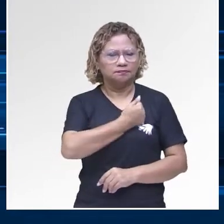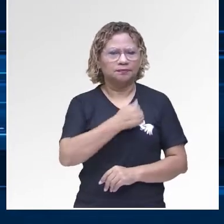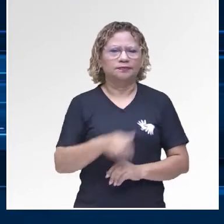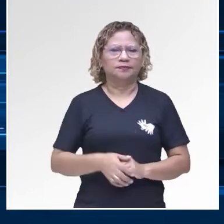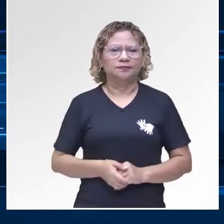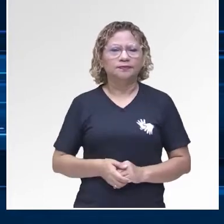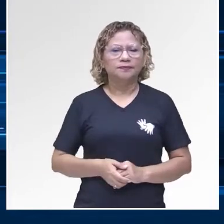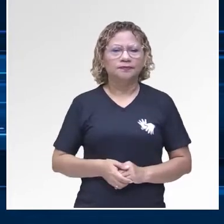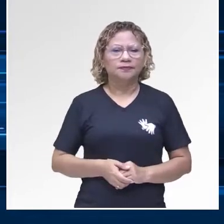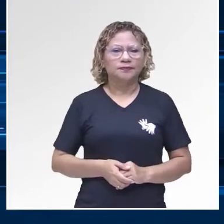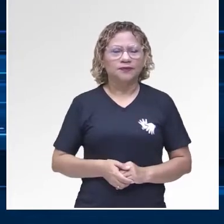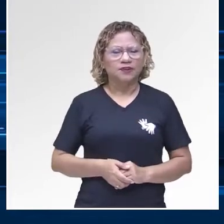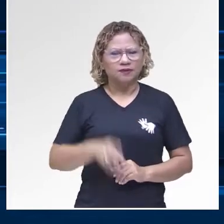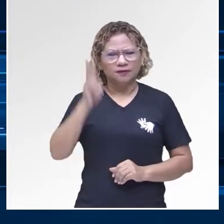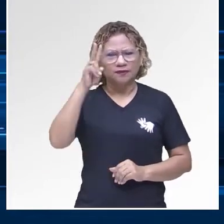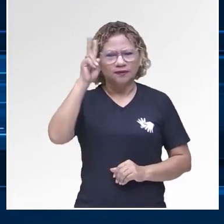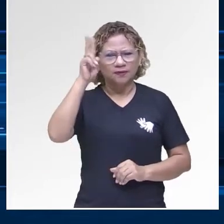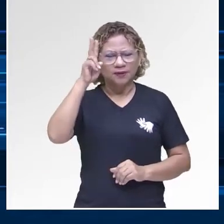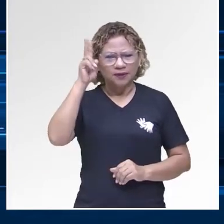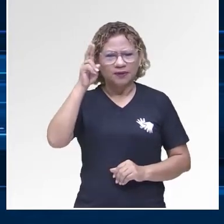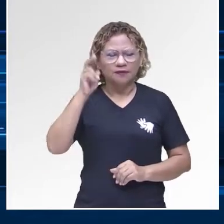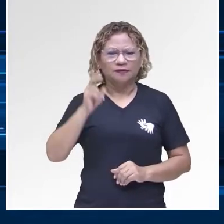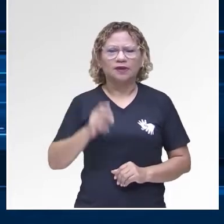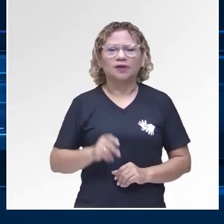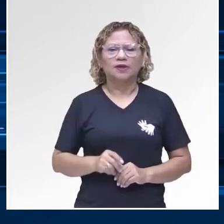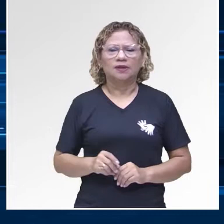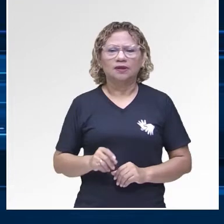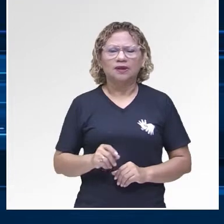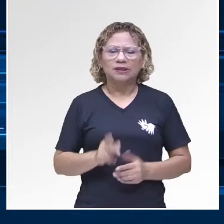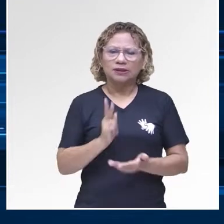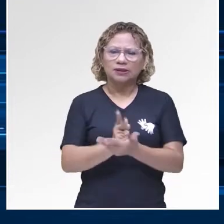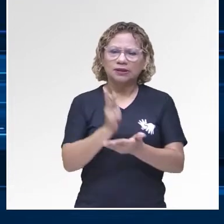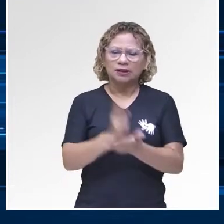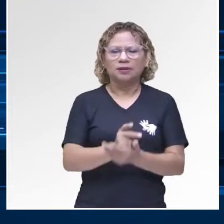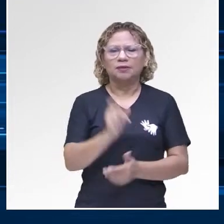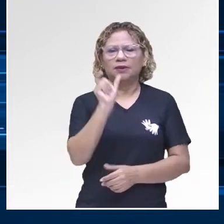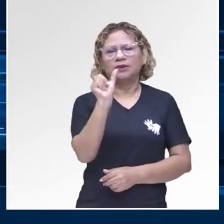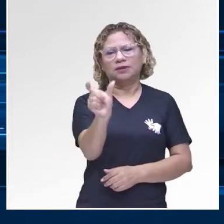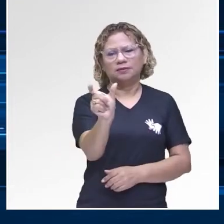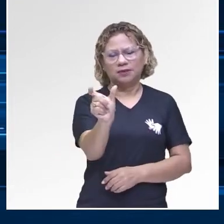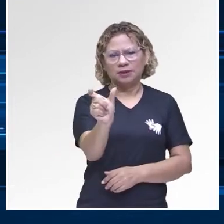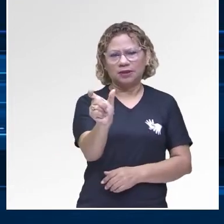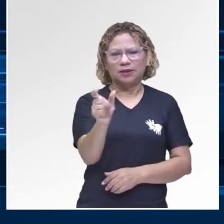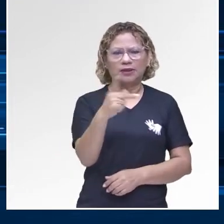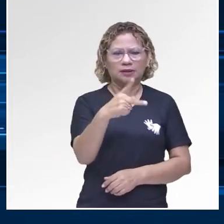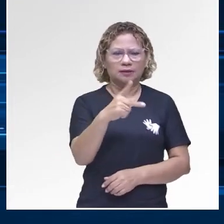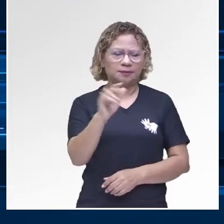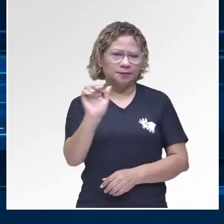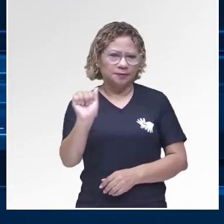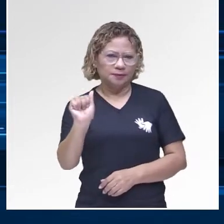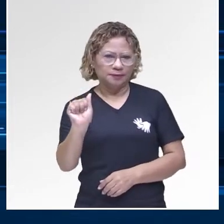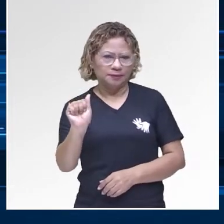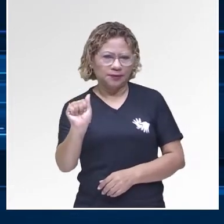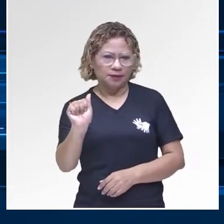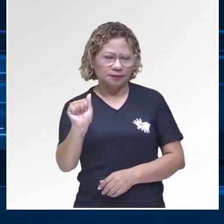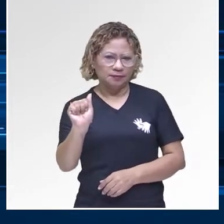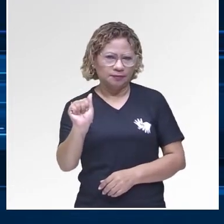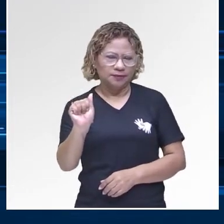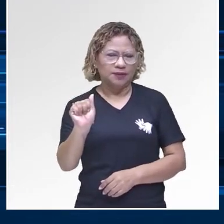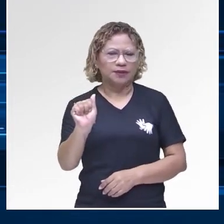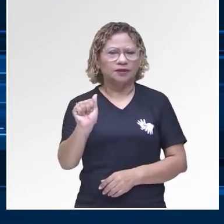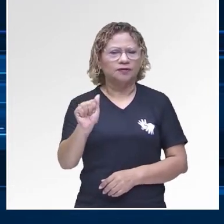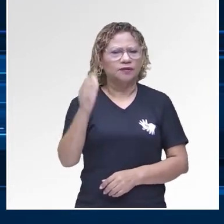referenciar a essa diferença entre dois termos consecutivos. Então, a